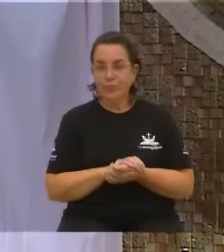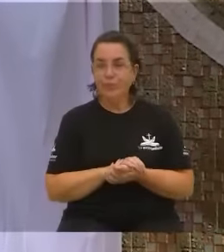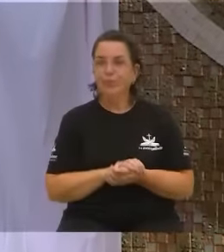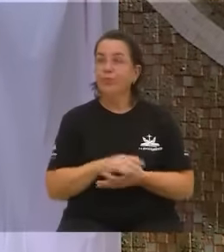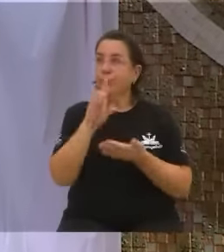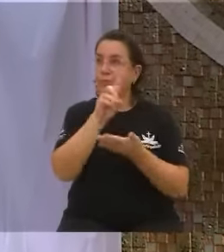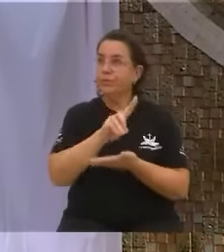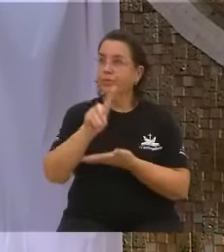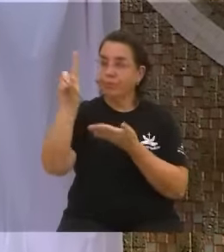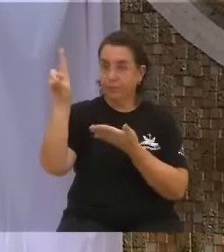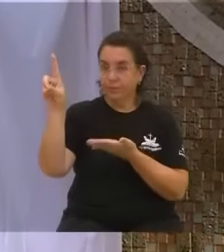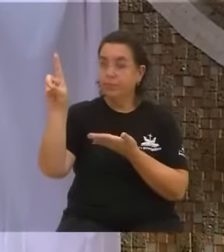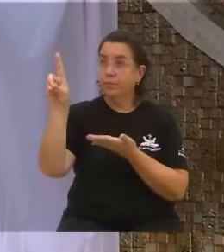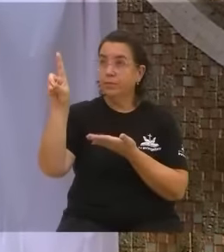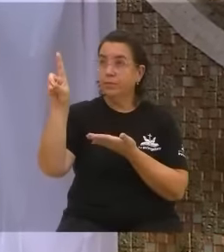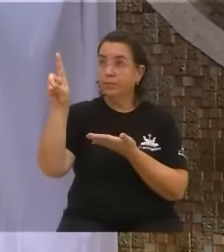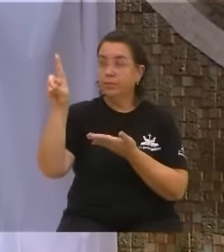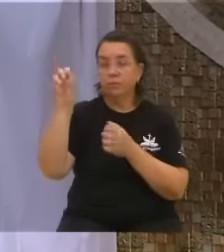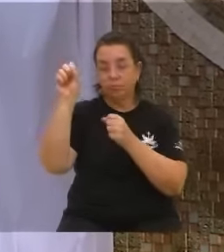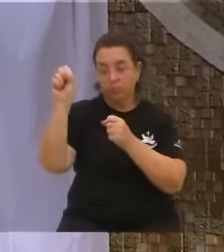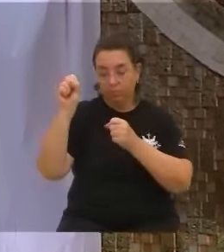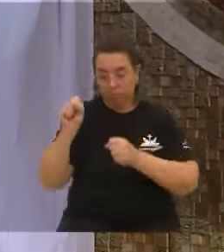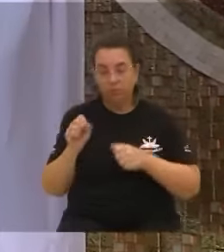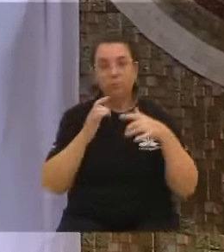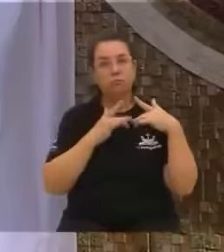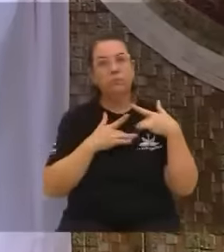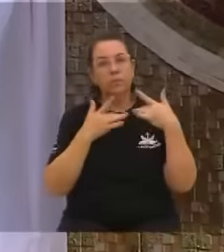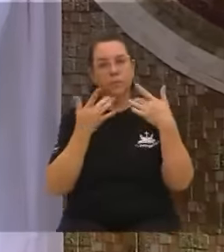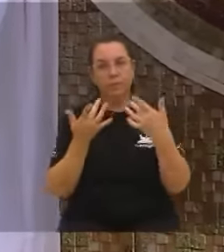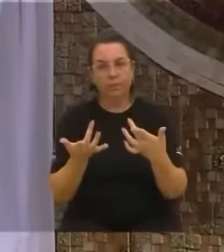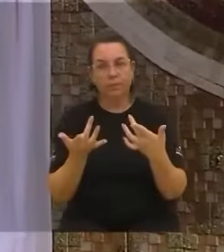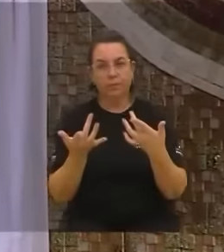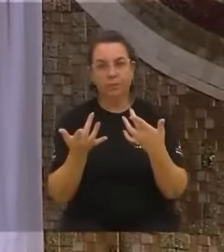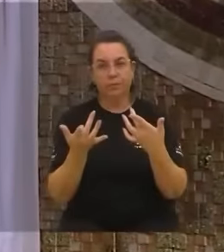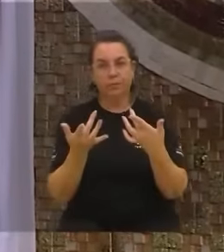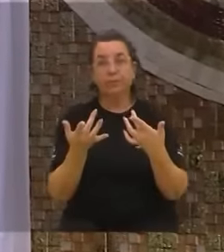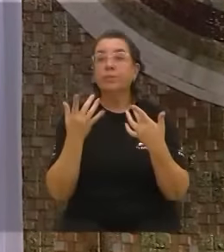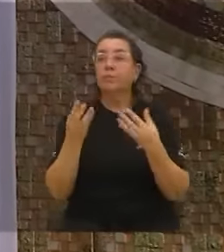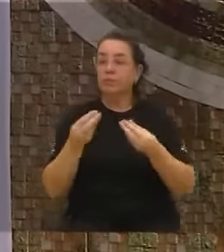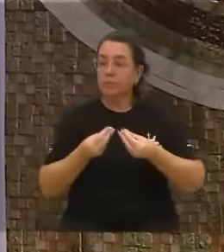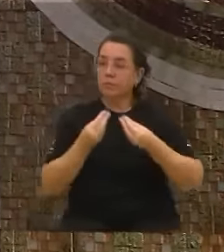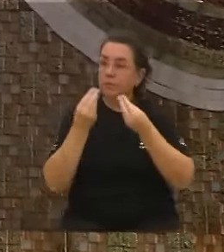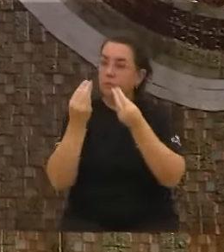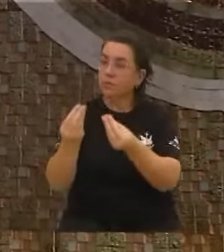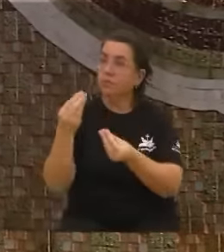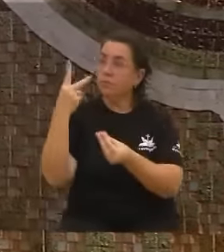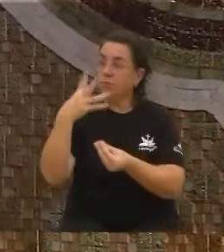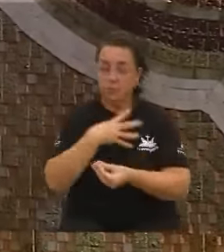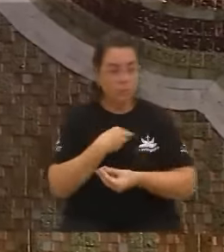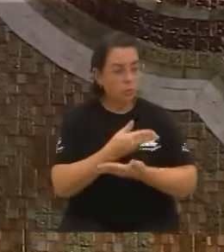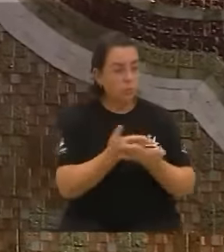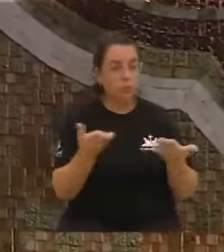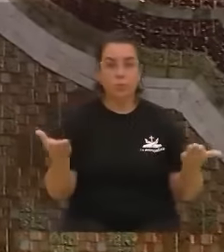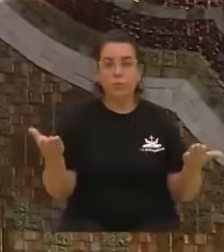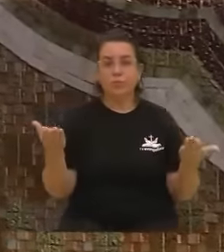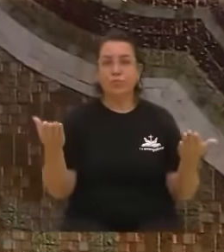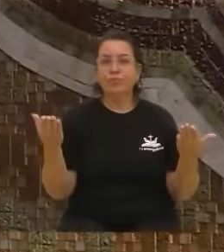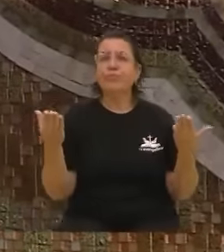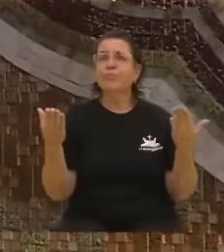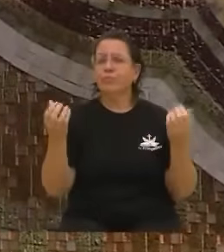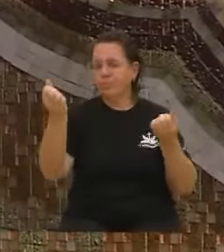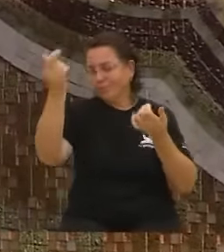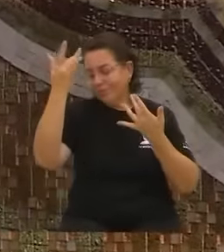Ó Deus, de poder e misericórdia, que concedeis a vossos filhos e filhas